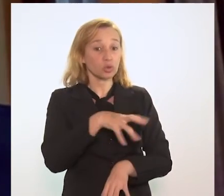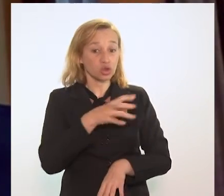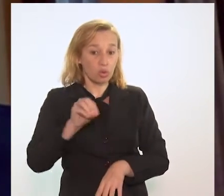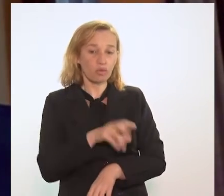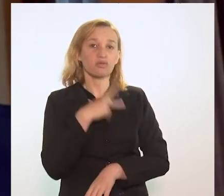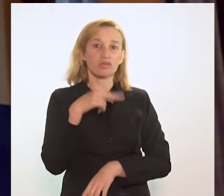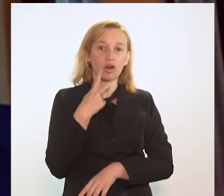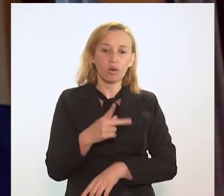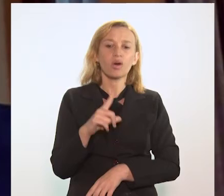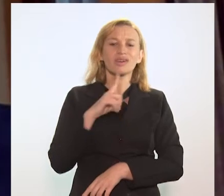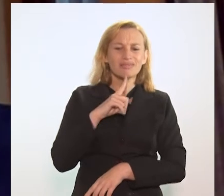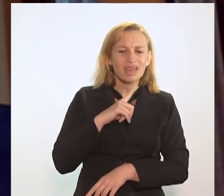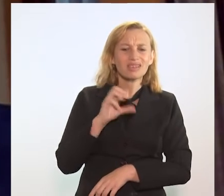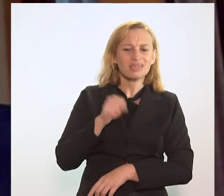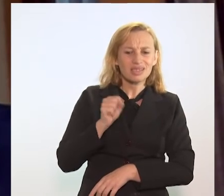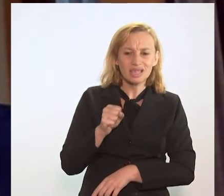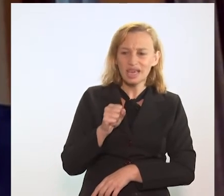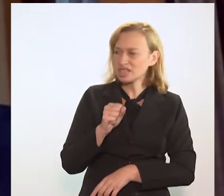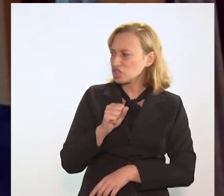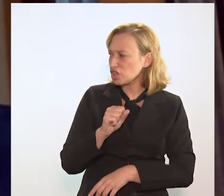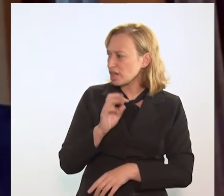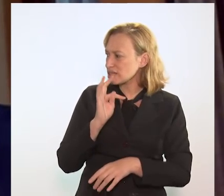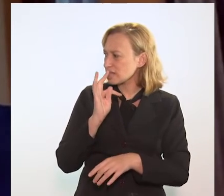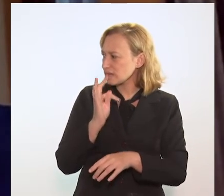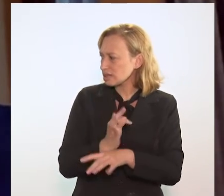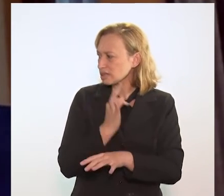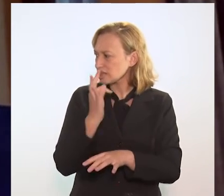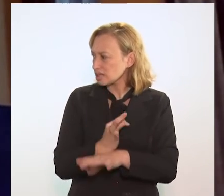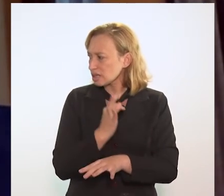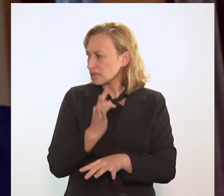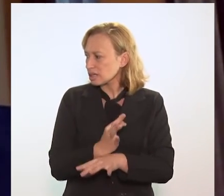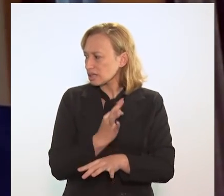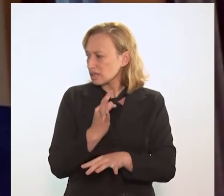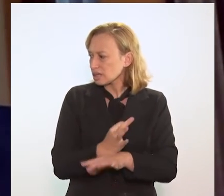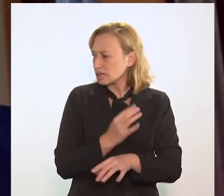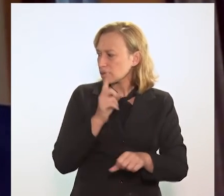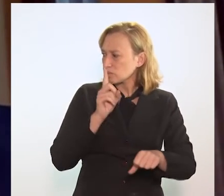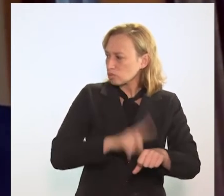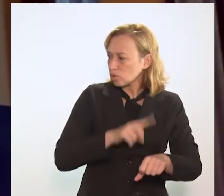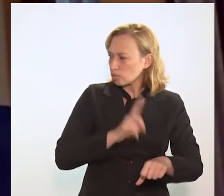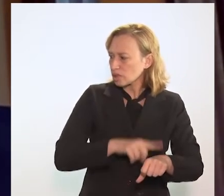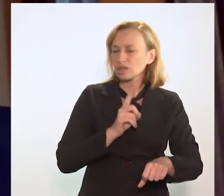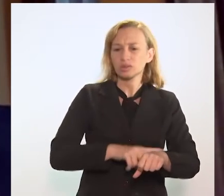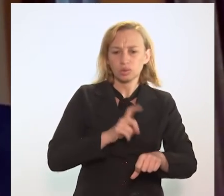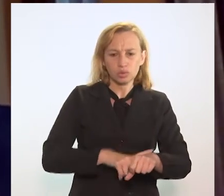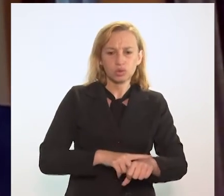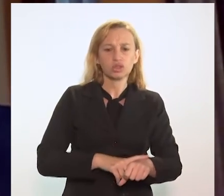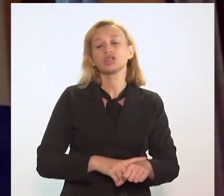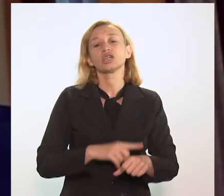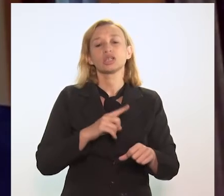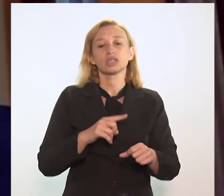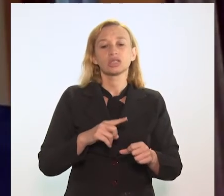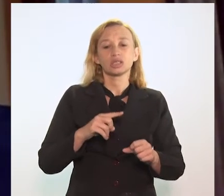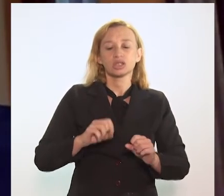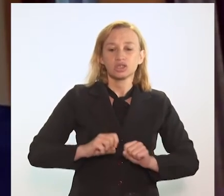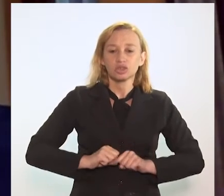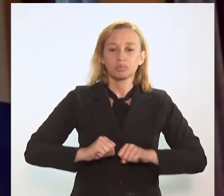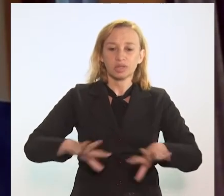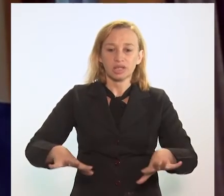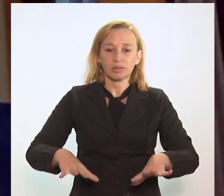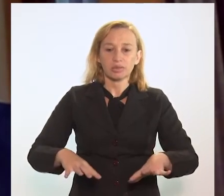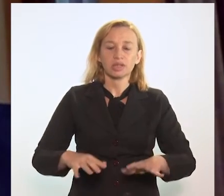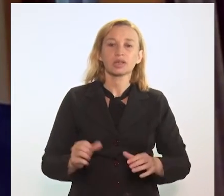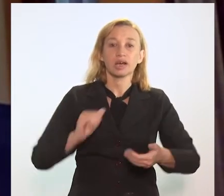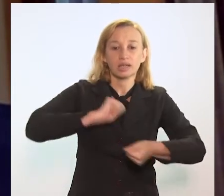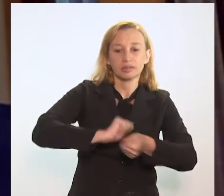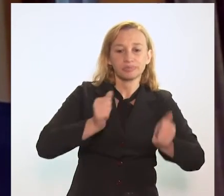assim, como o João falou, né, existe uma resistência, mesmo com pandemia, uma resistência, uma inércia,